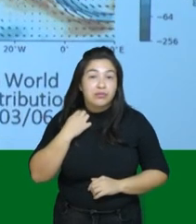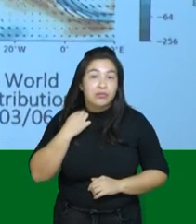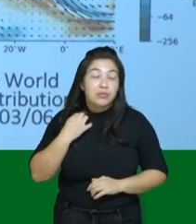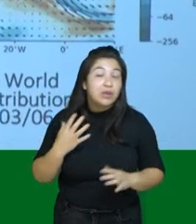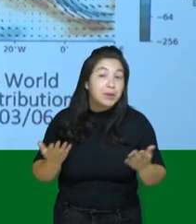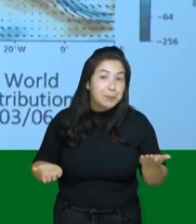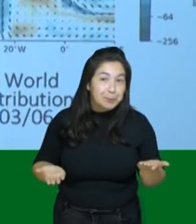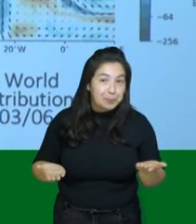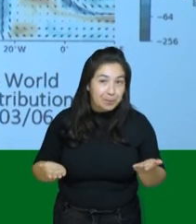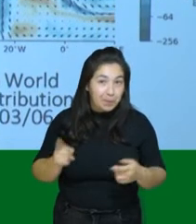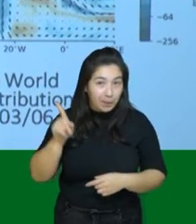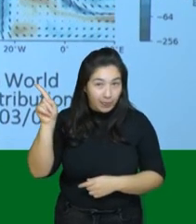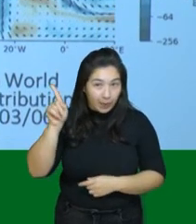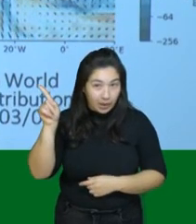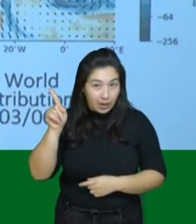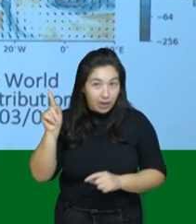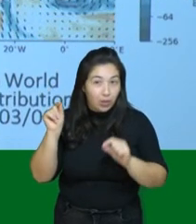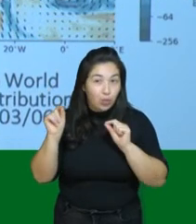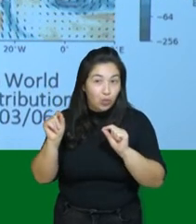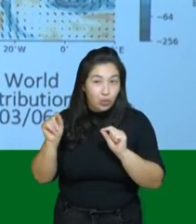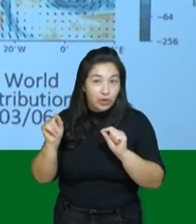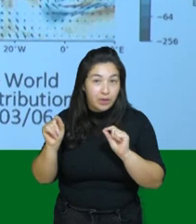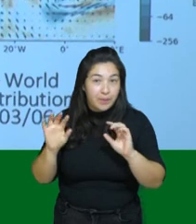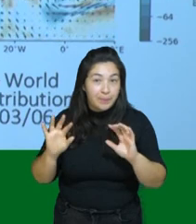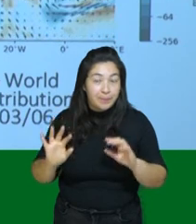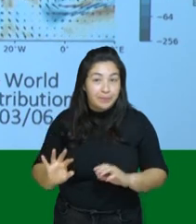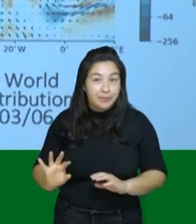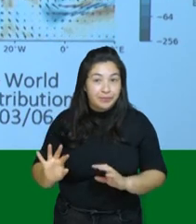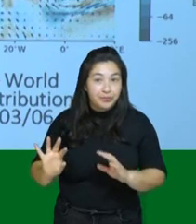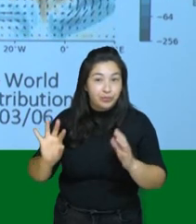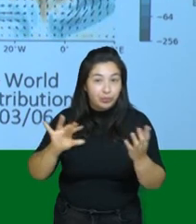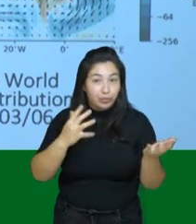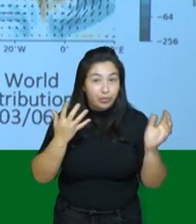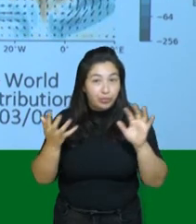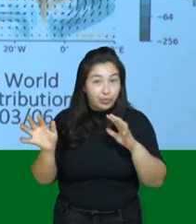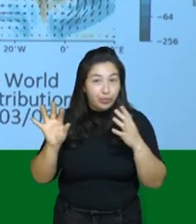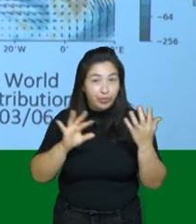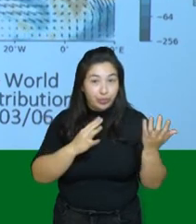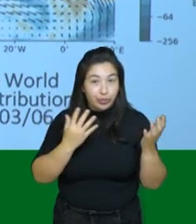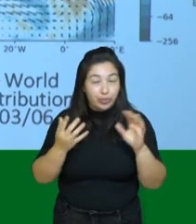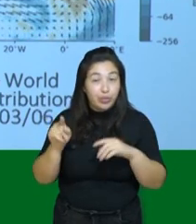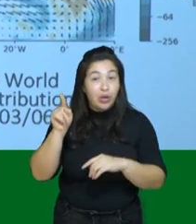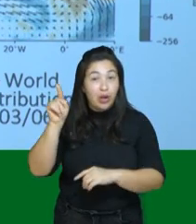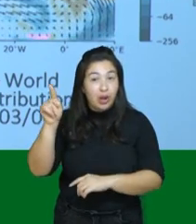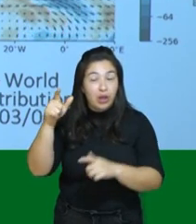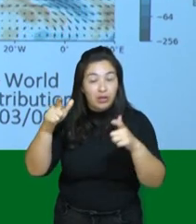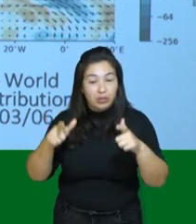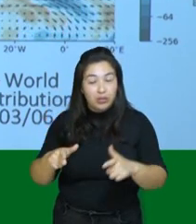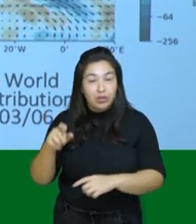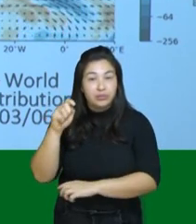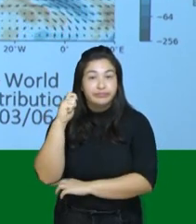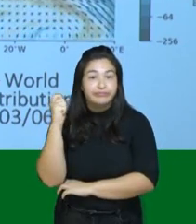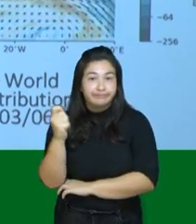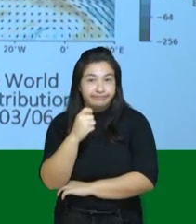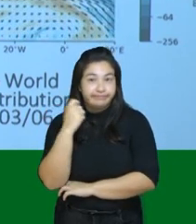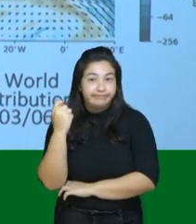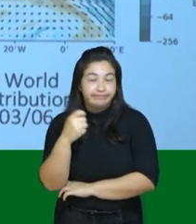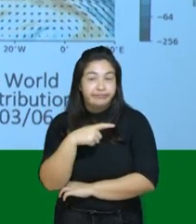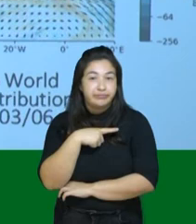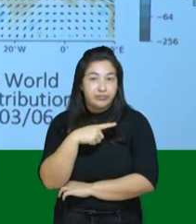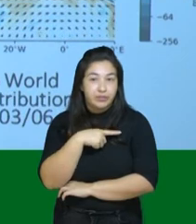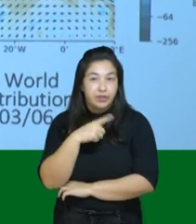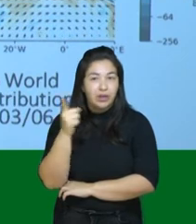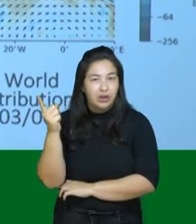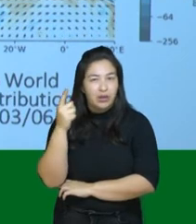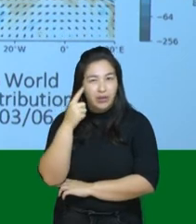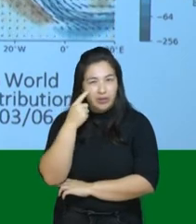Então, e aqui, esse aqui é o evento do Rio Grande do Sul aqui, tá? De precipitação e fluxo de umidade,